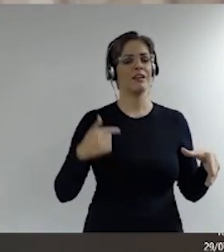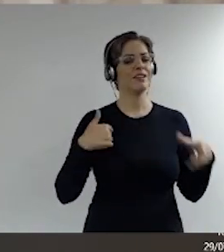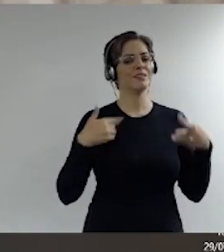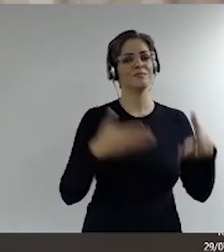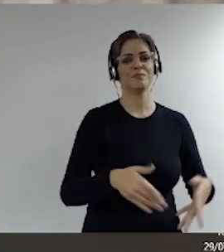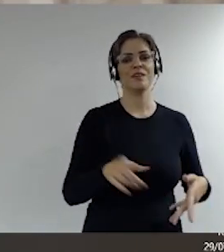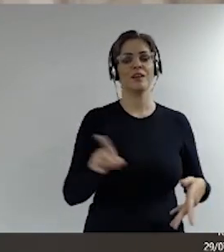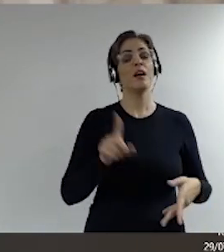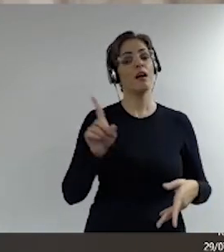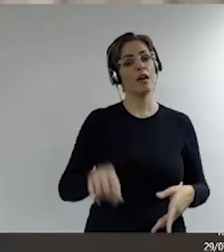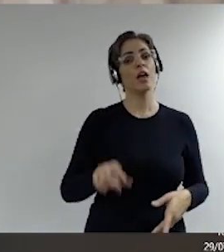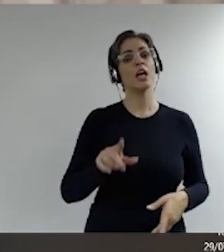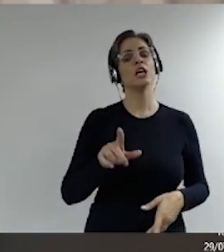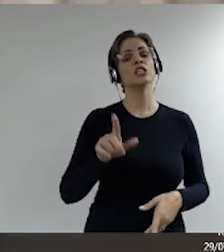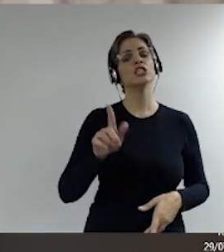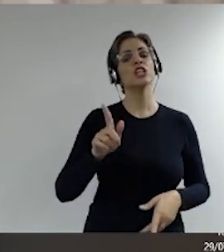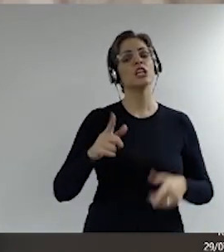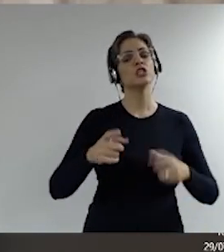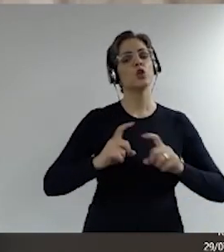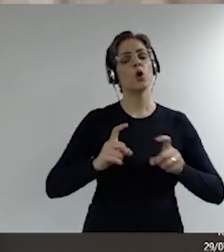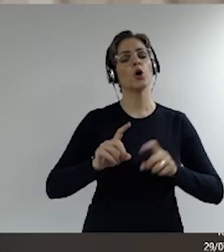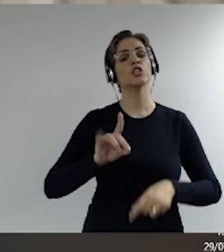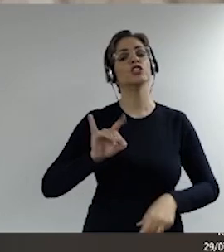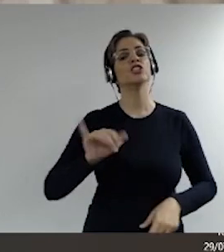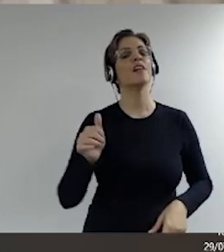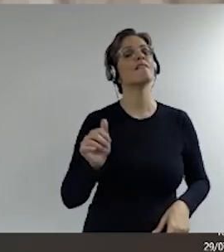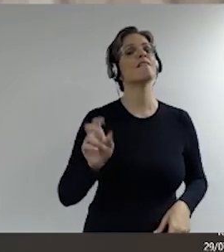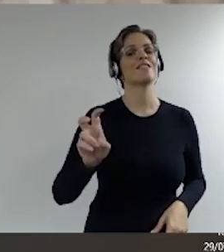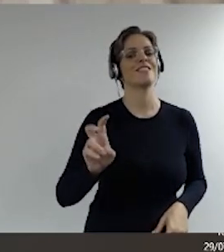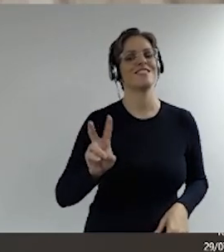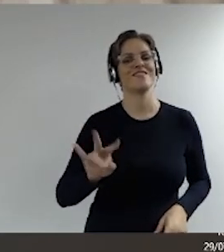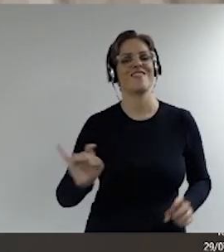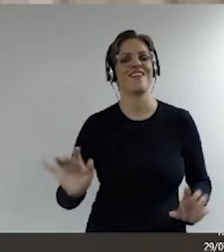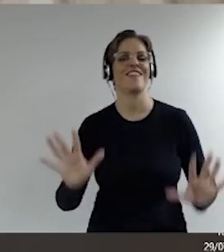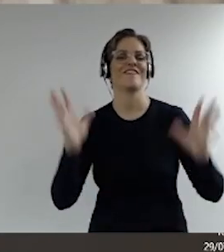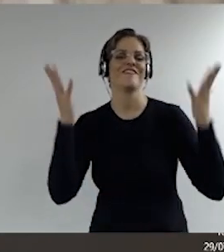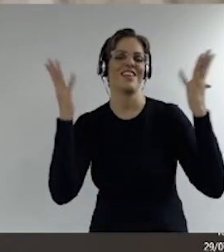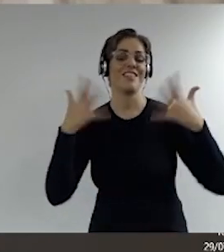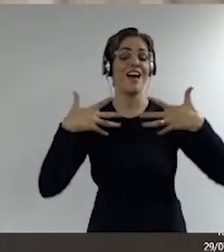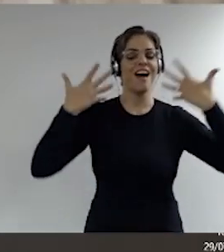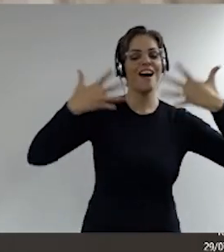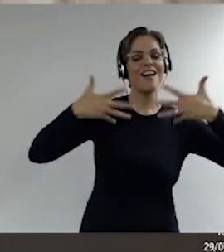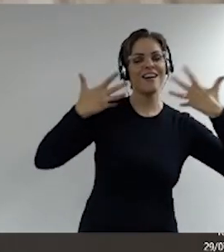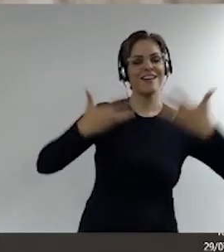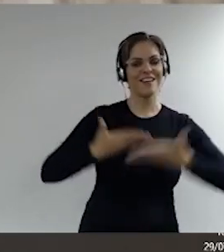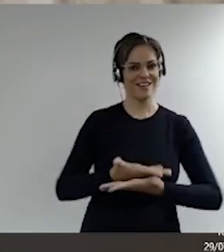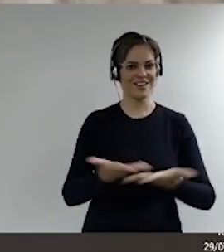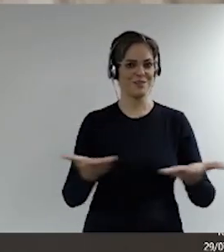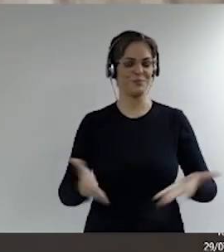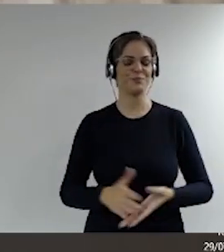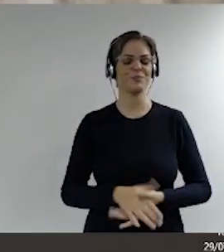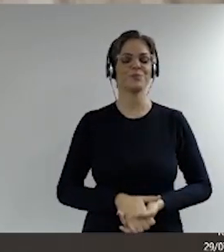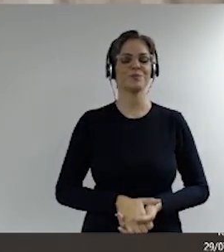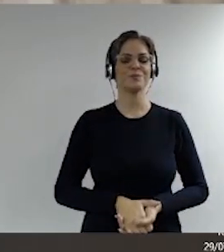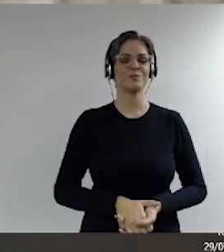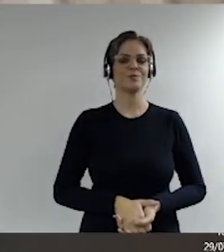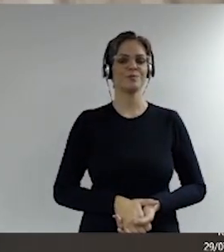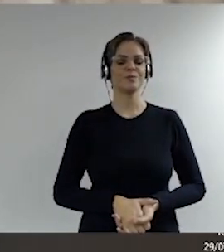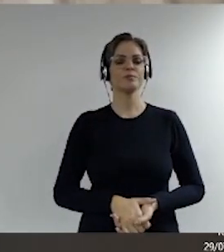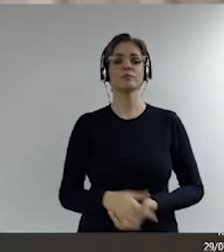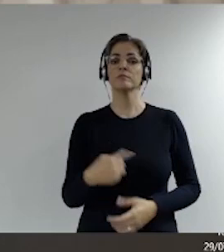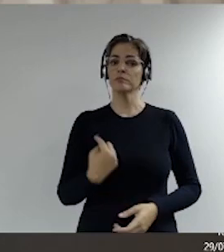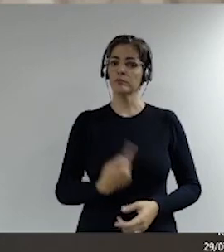parte, para alegrar a advocacia. No dia 15 nós teremos um grande evento nesse sentido. Portanto, a gente sabe que temos